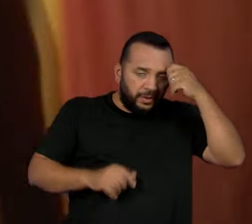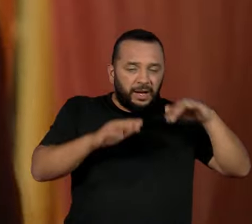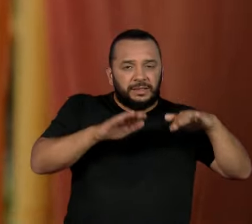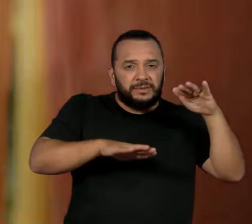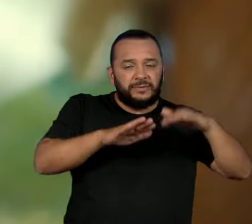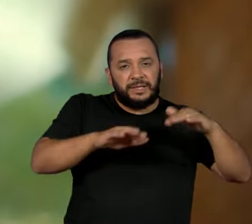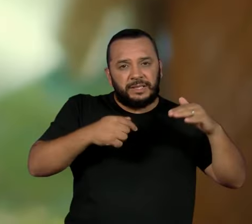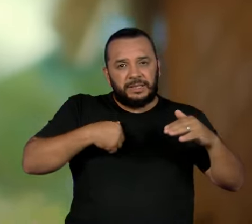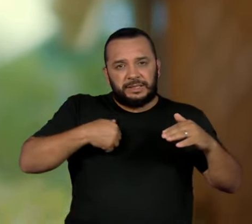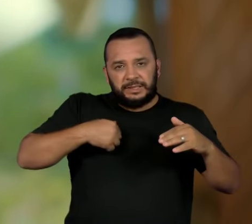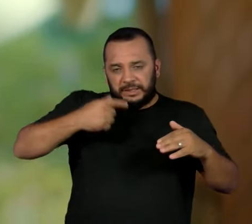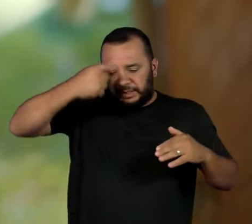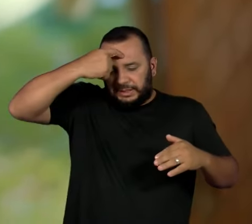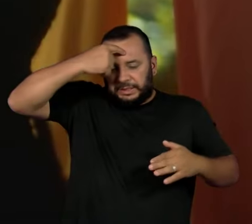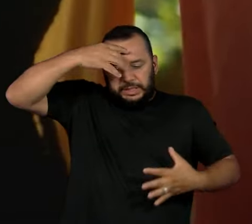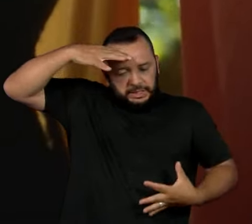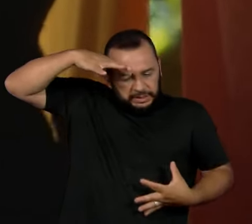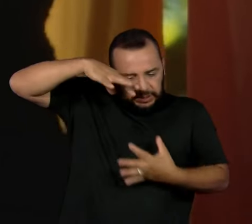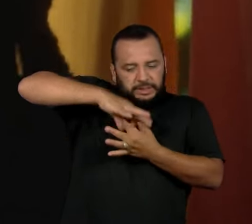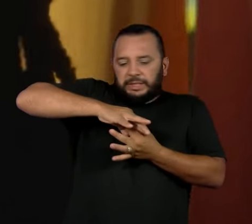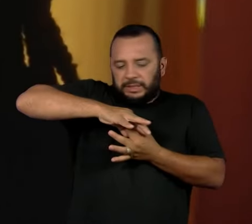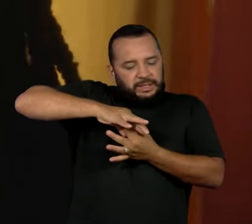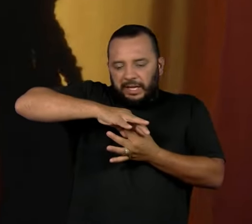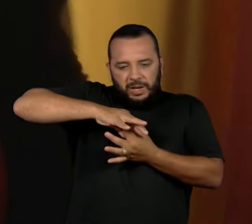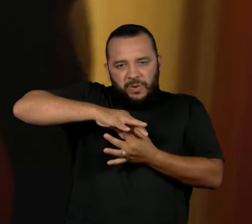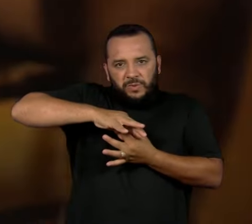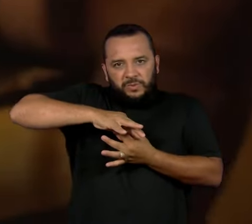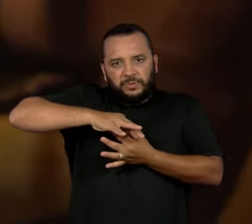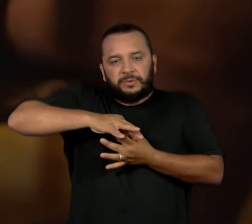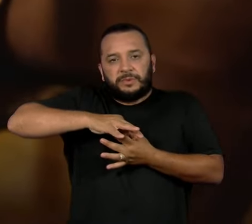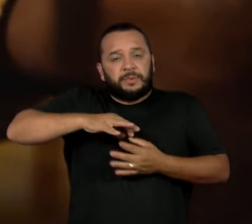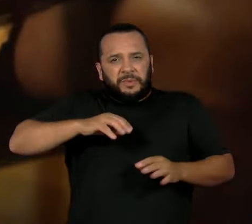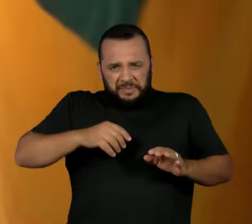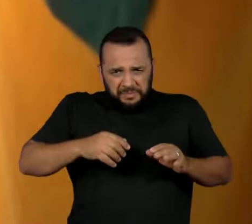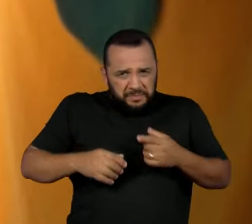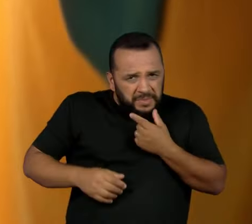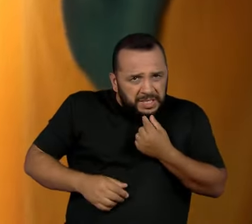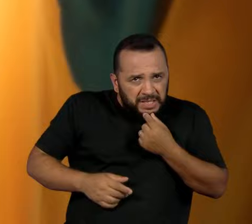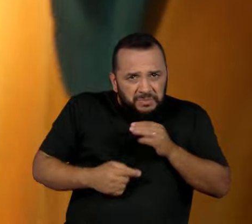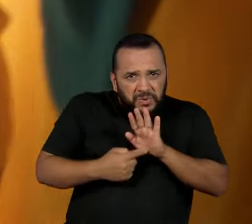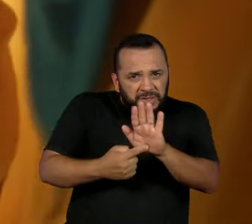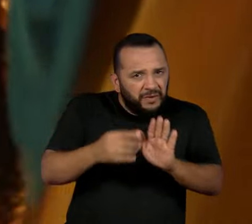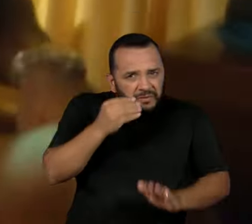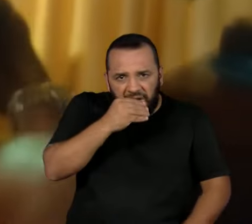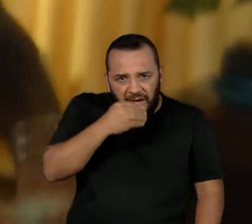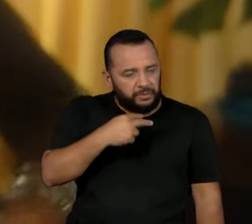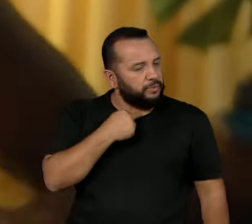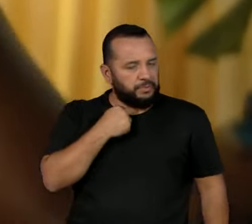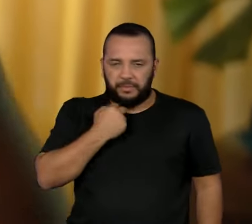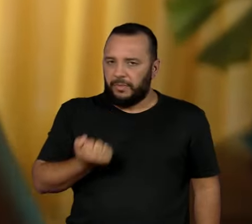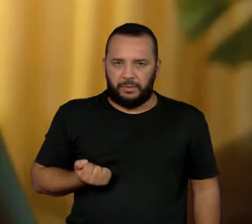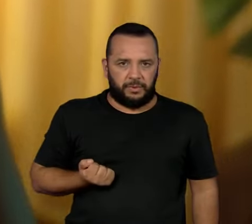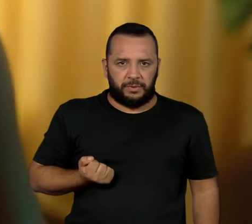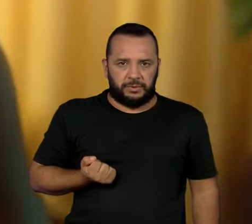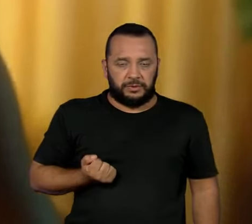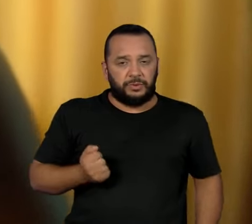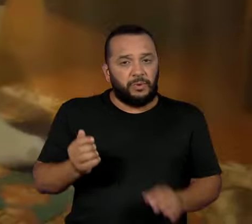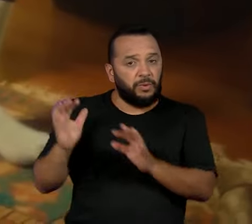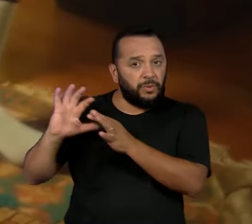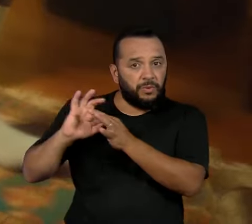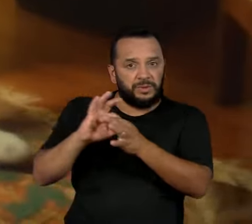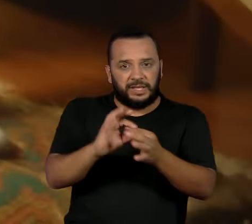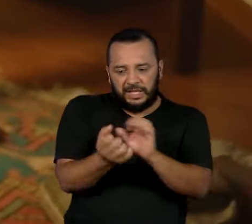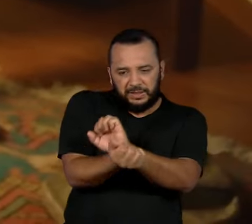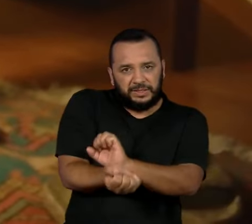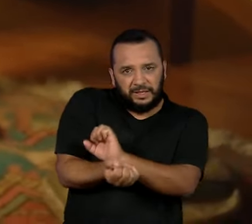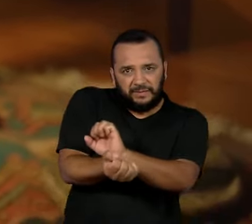contexto da escravização, era necessário não mostrar fraqueza. Não mostrar fraqueza é não se conectar com a sua